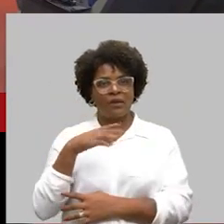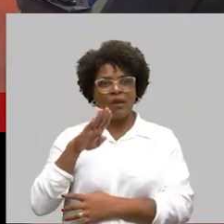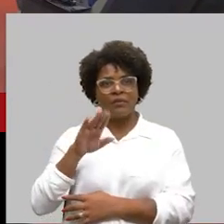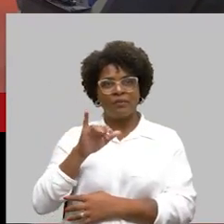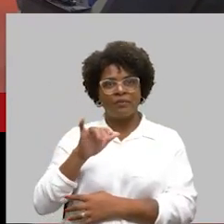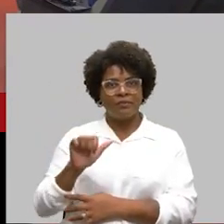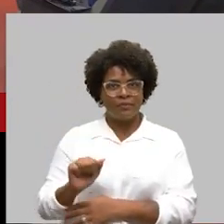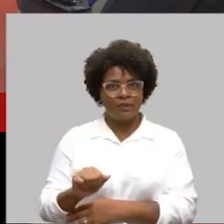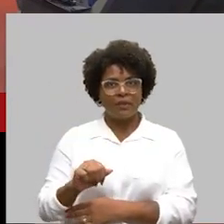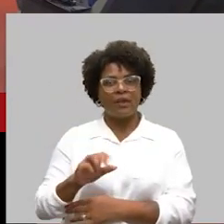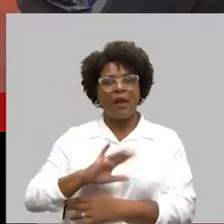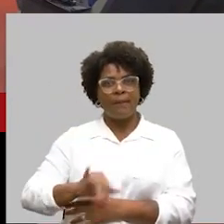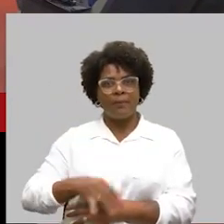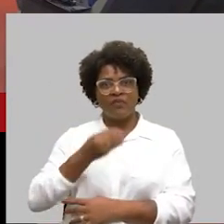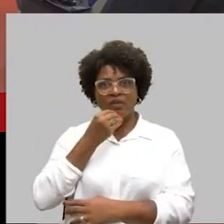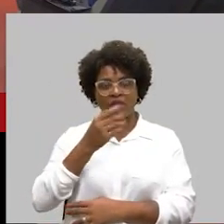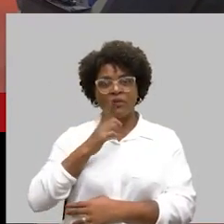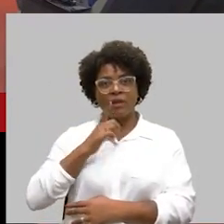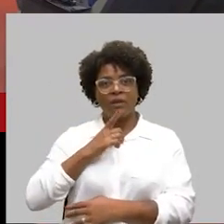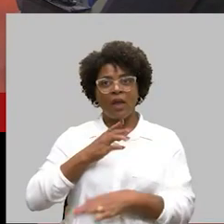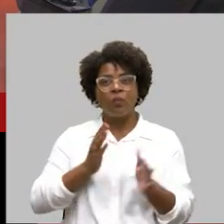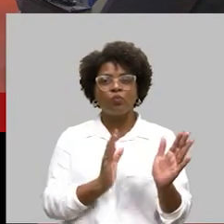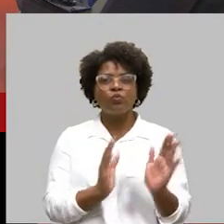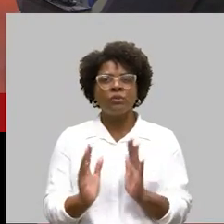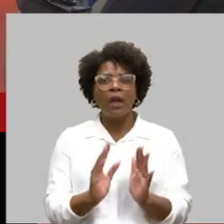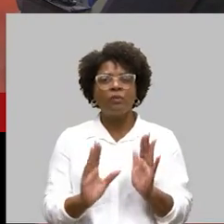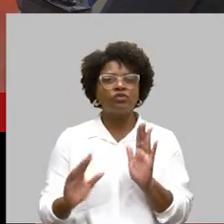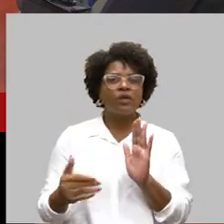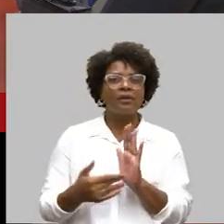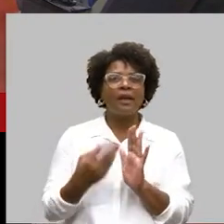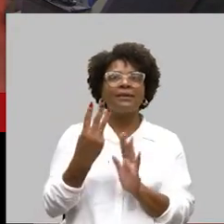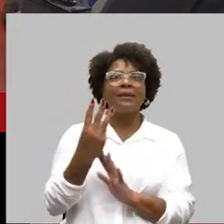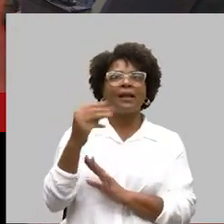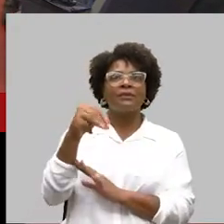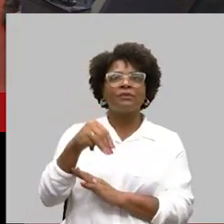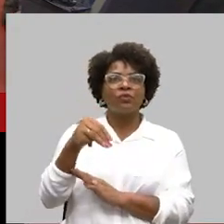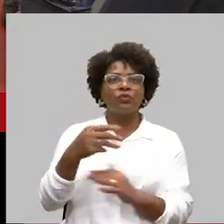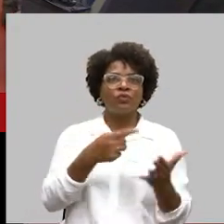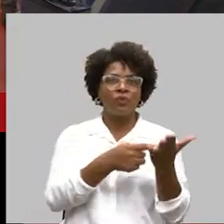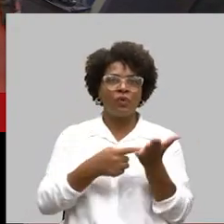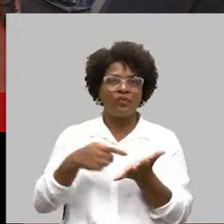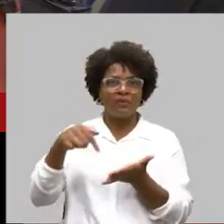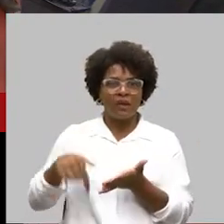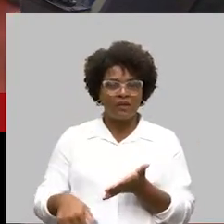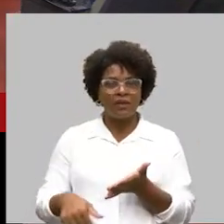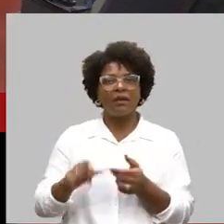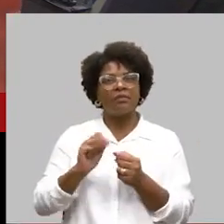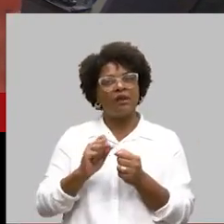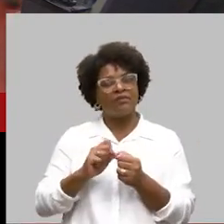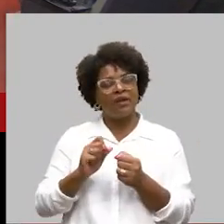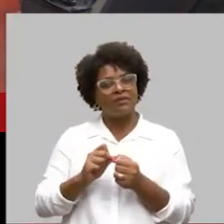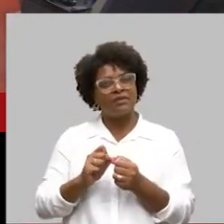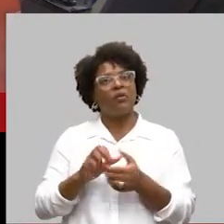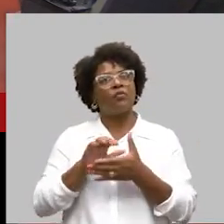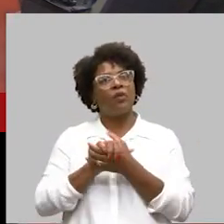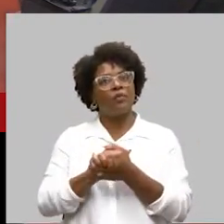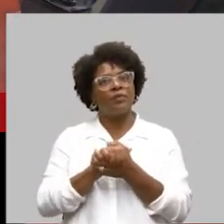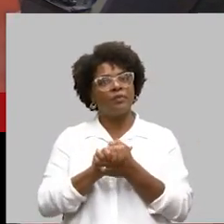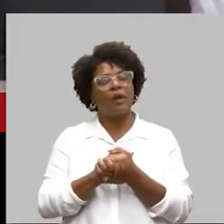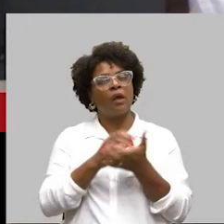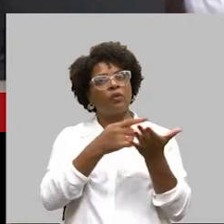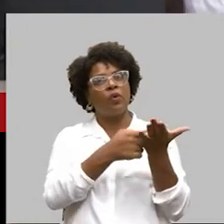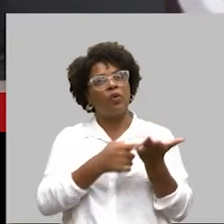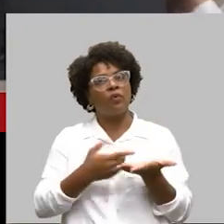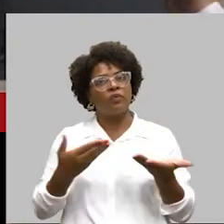aí um tempo de até 3 minutos para cada convidado da mesa fazer a sua breve saudação eu convido agora a senora